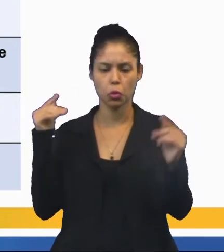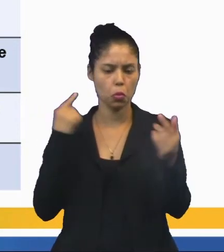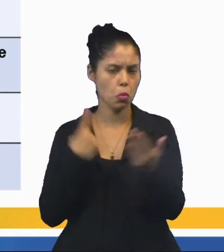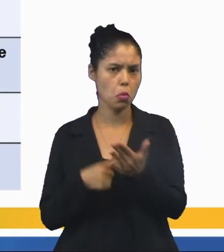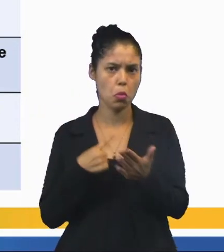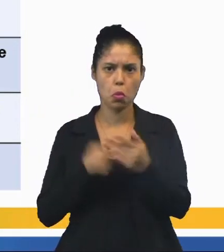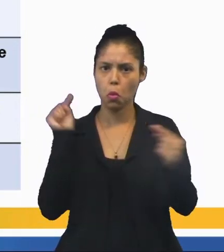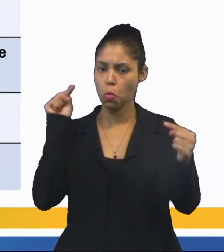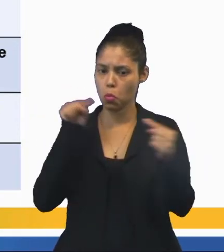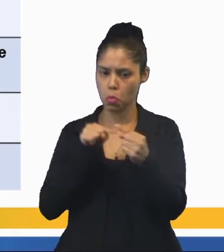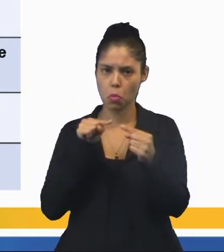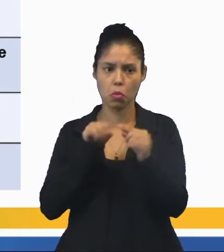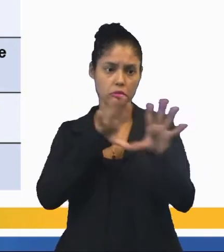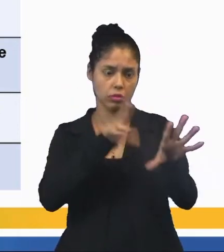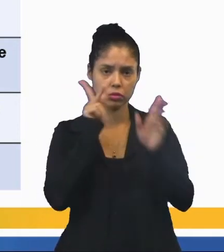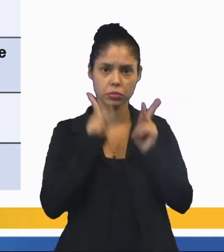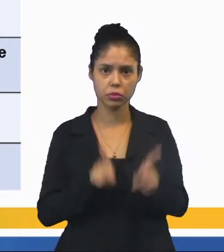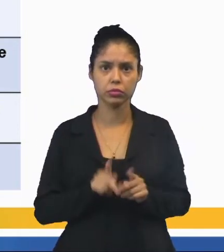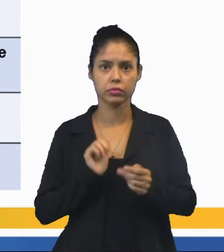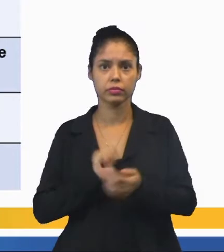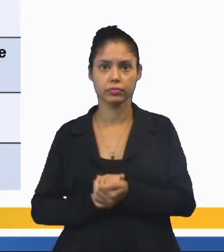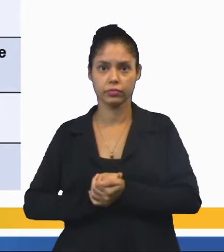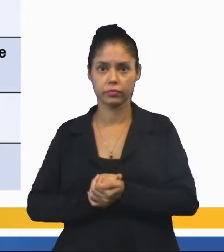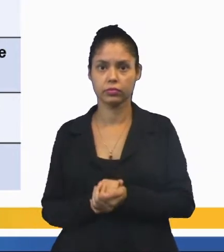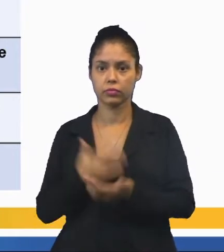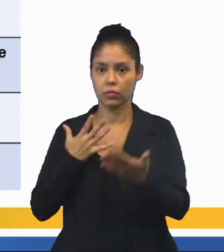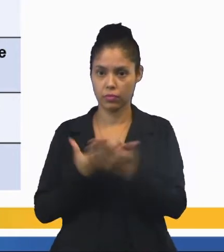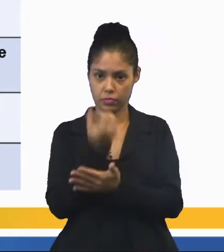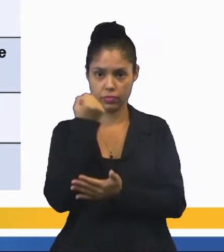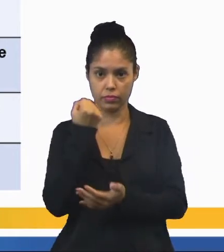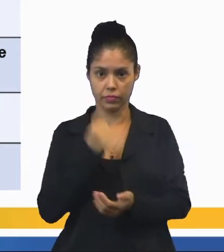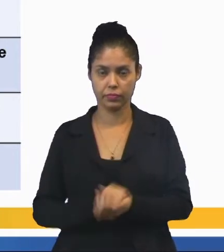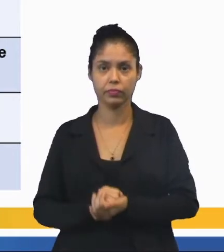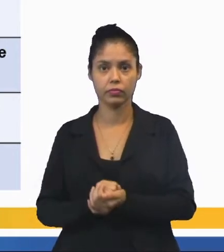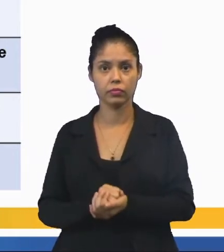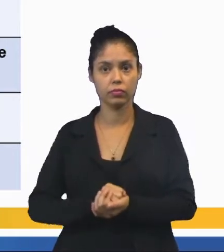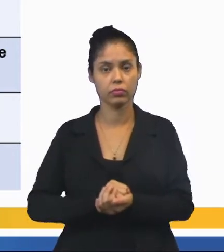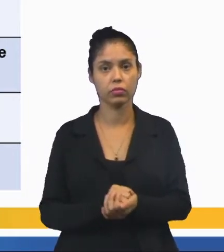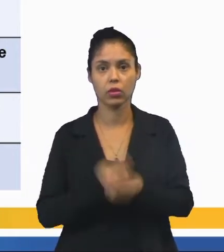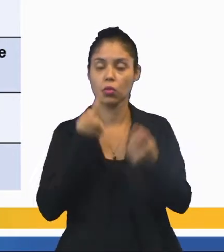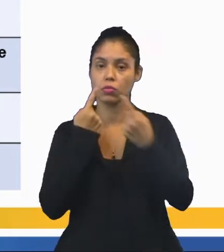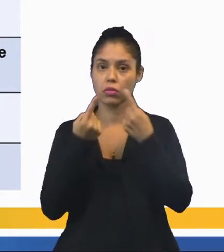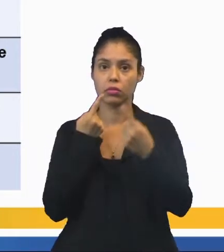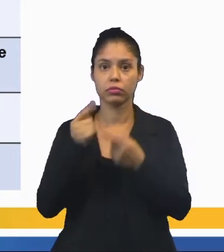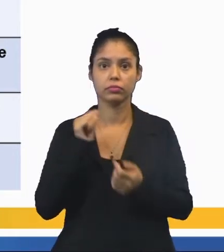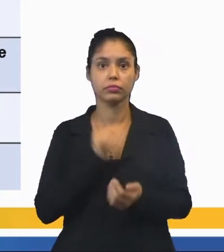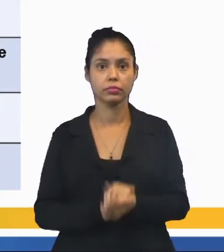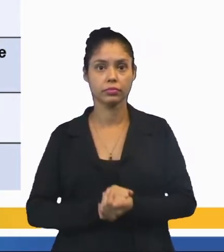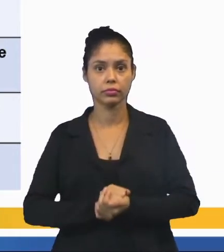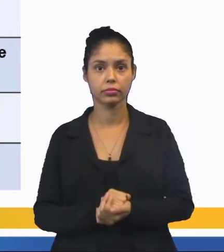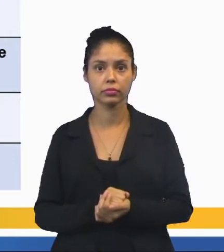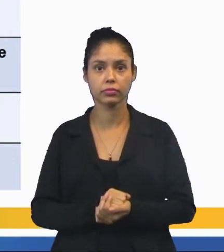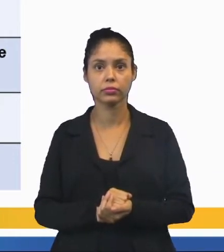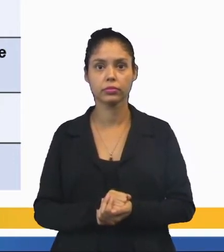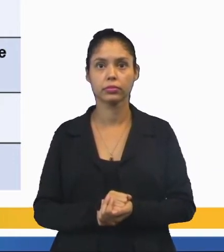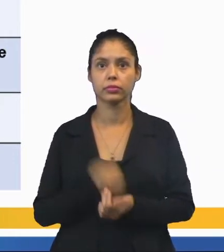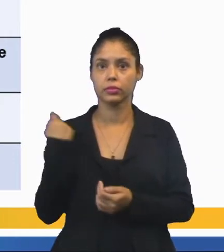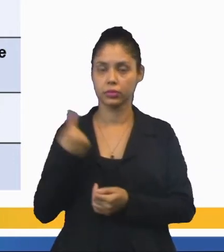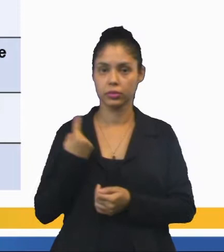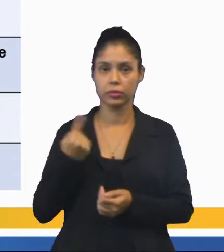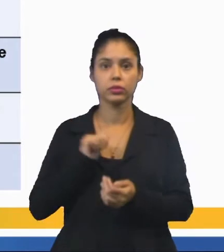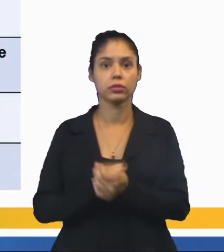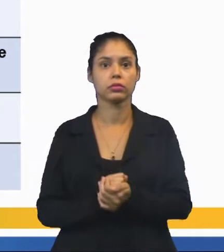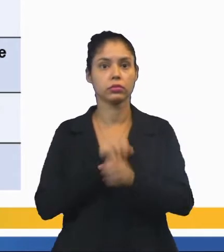essa postura, não é? A cultura religiosa busca, de sua parte, o diálogo interreligioso, deve